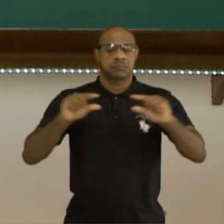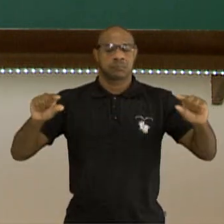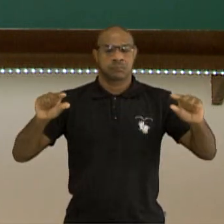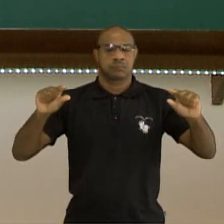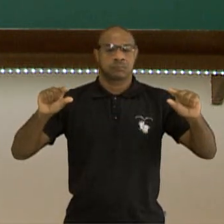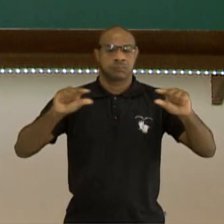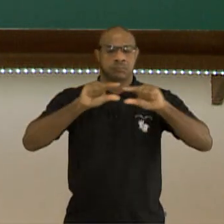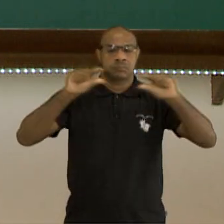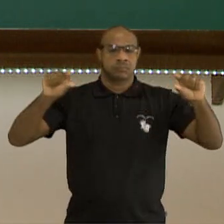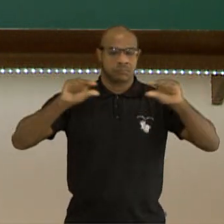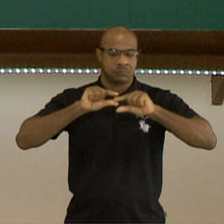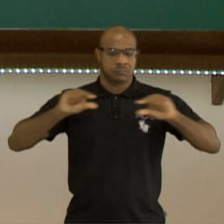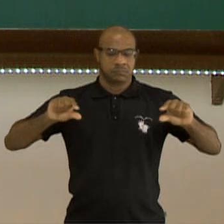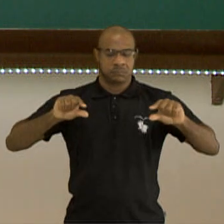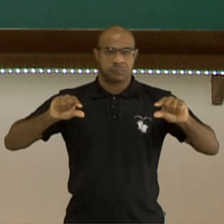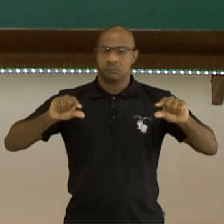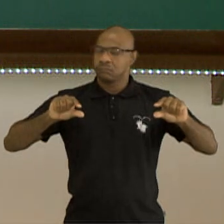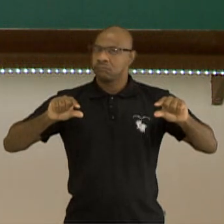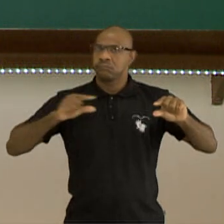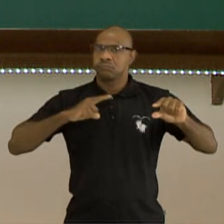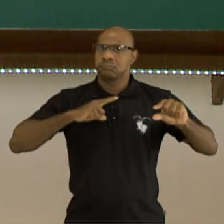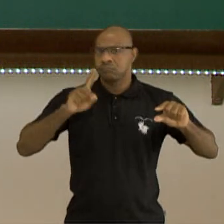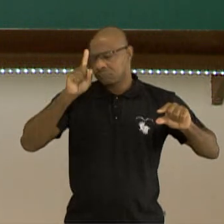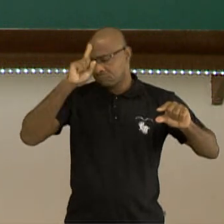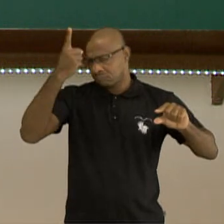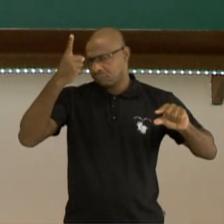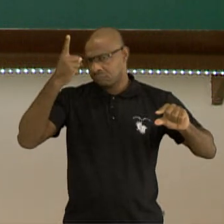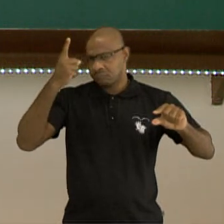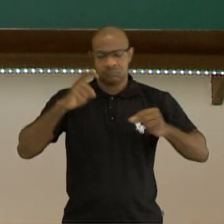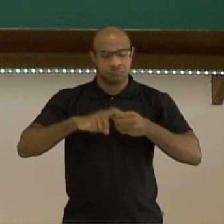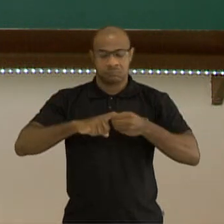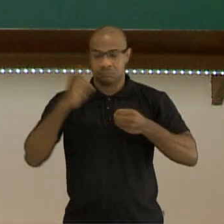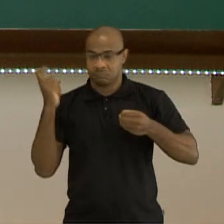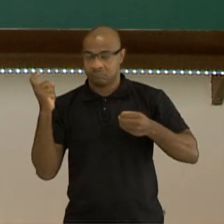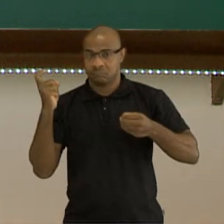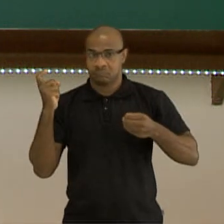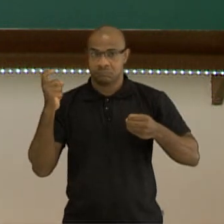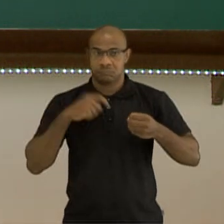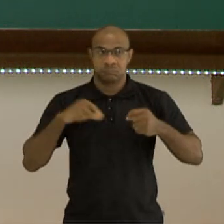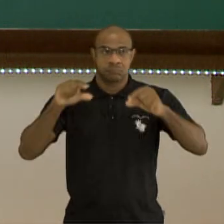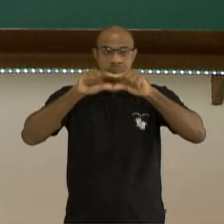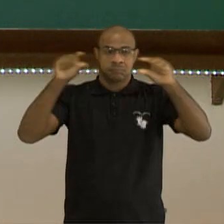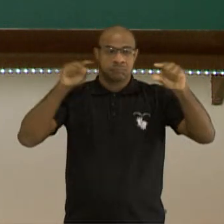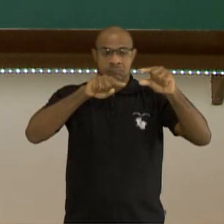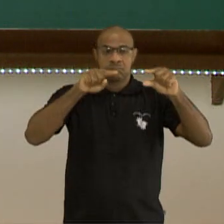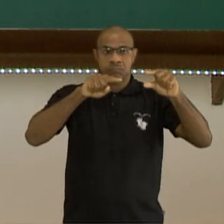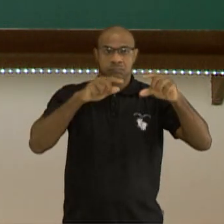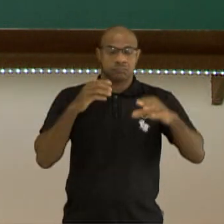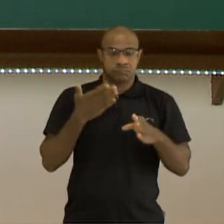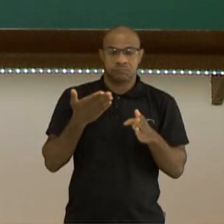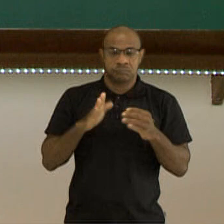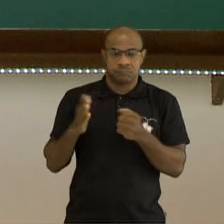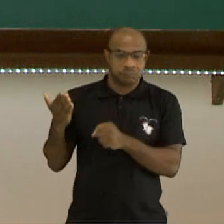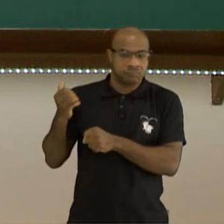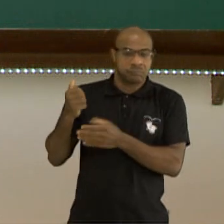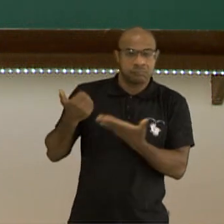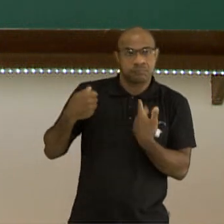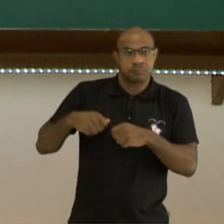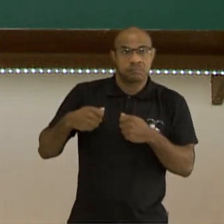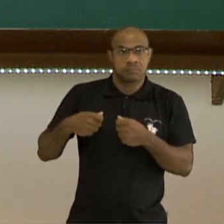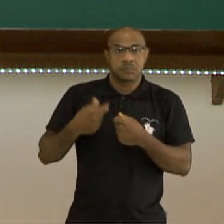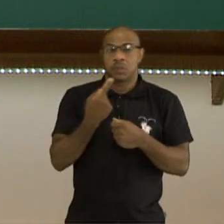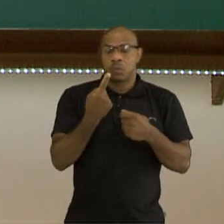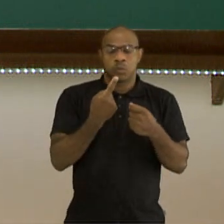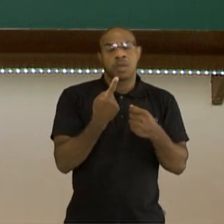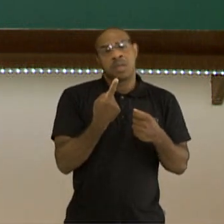duas frases, a gente vai ter uma ideia de dependência. Uma vai ser subordinada à outra. Uma vai depender da outra para que alguma